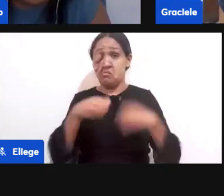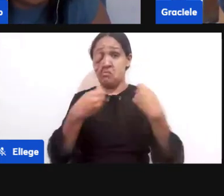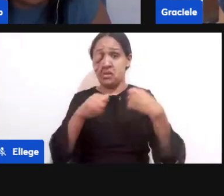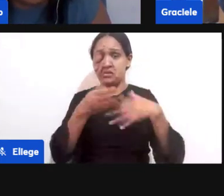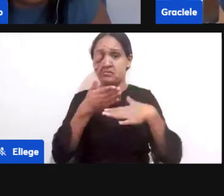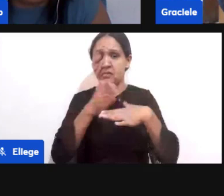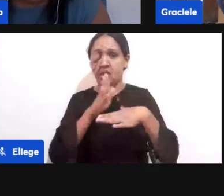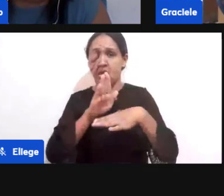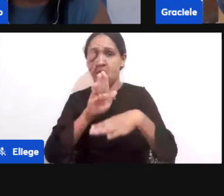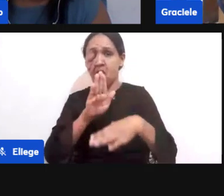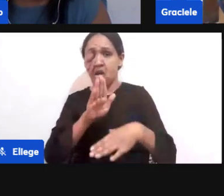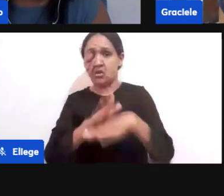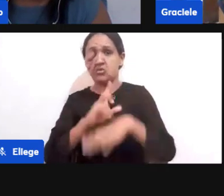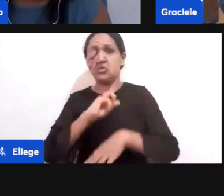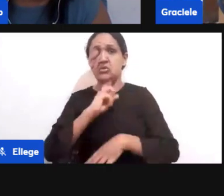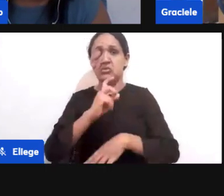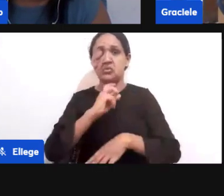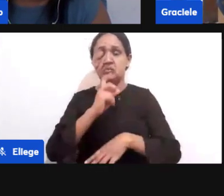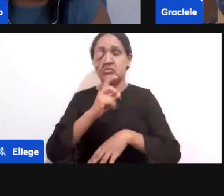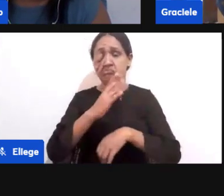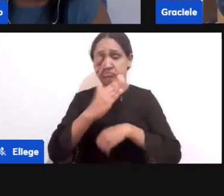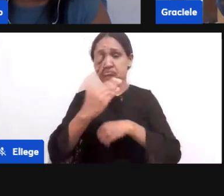quaisquer dúvidas.